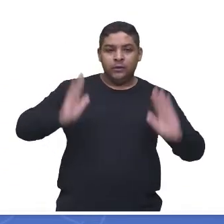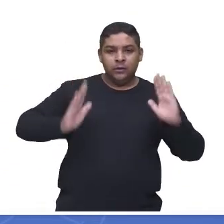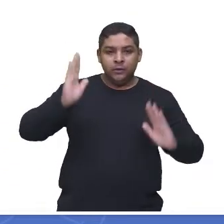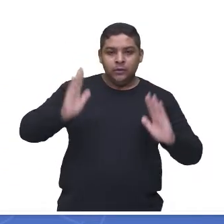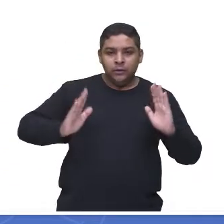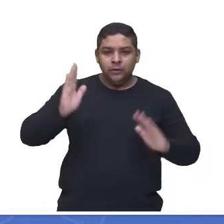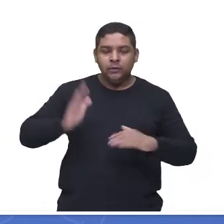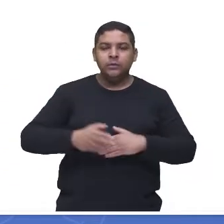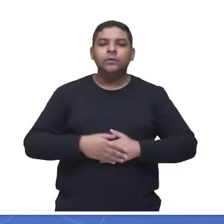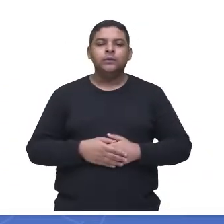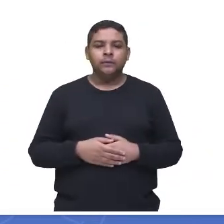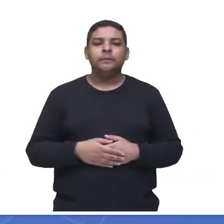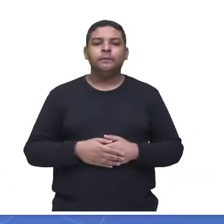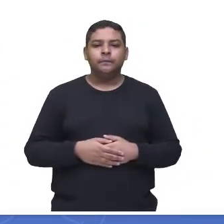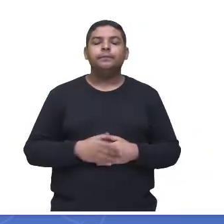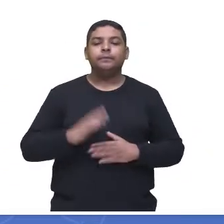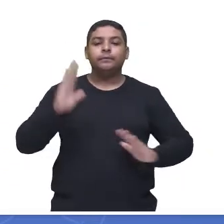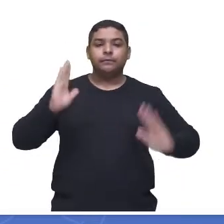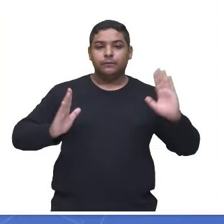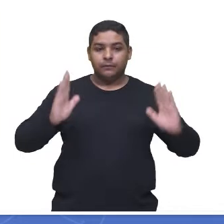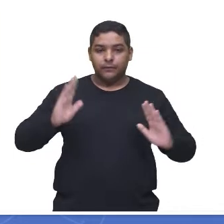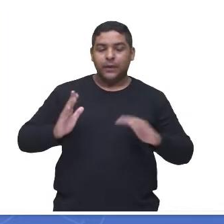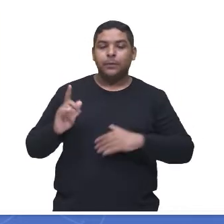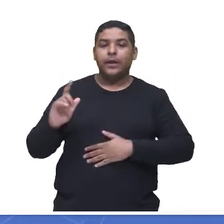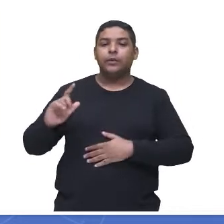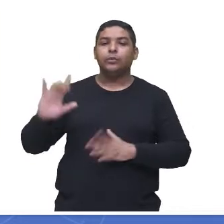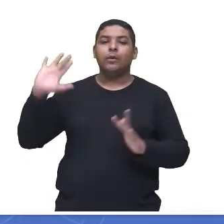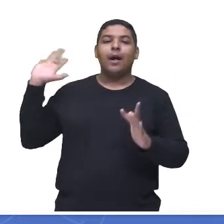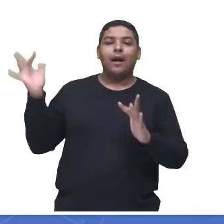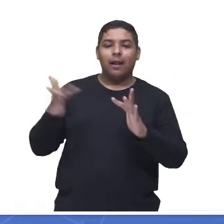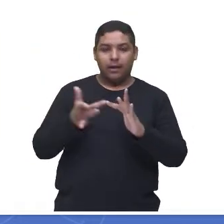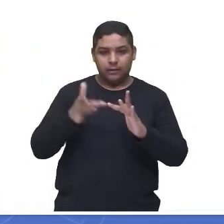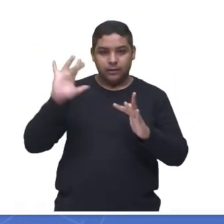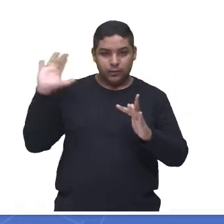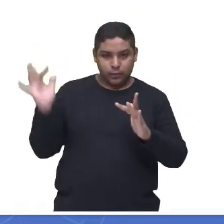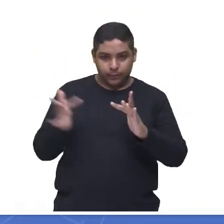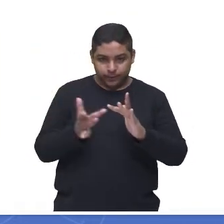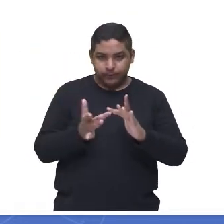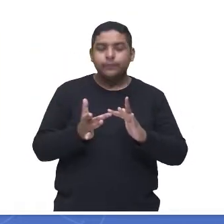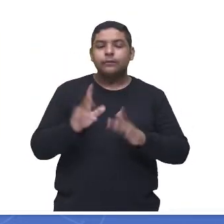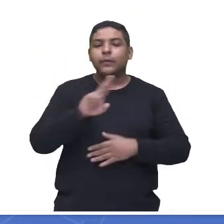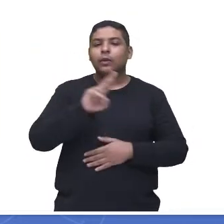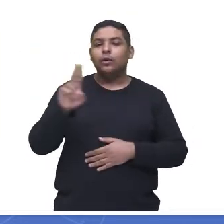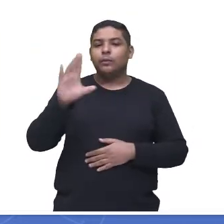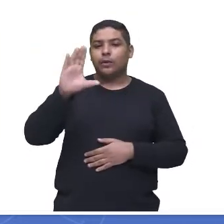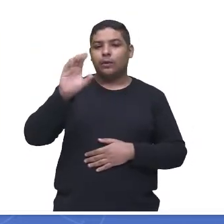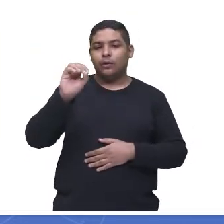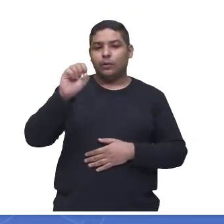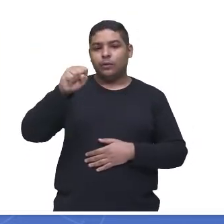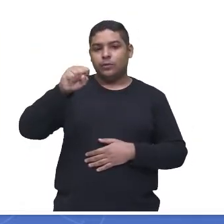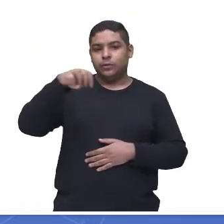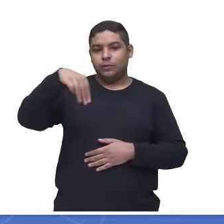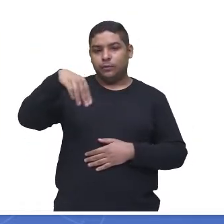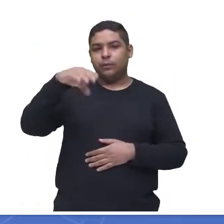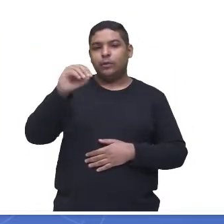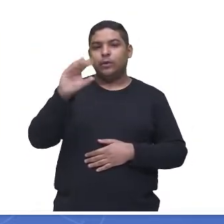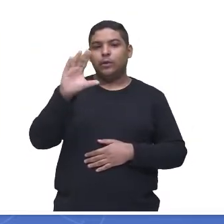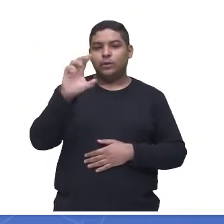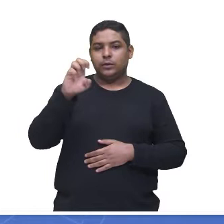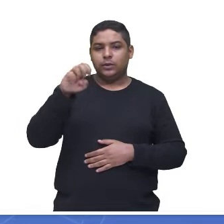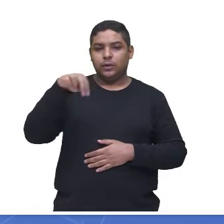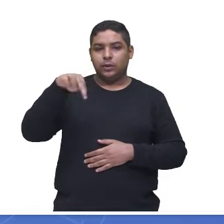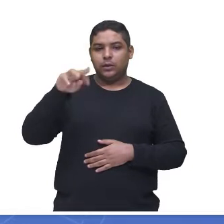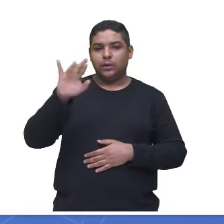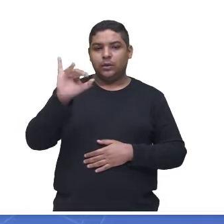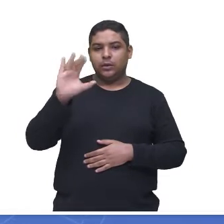período clássico ou período cosmocêntrico, né? Esse período aqui é a visão de